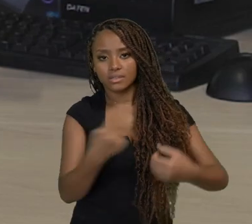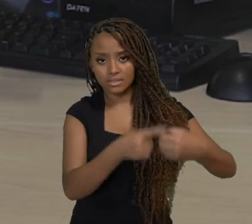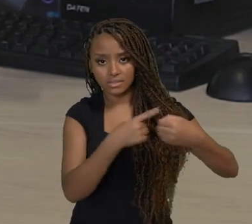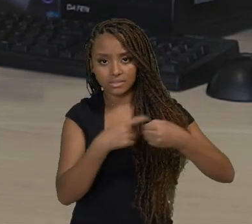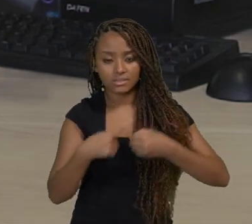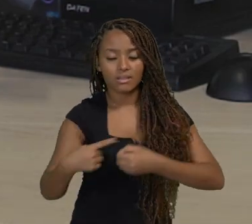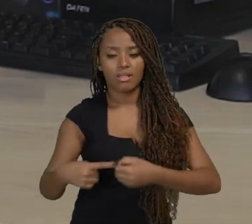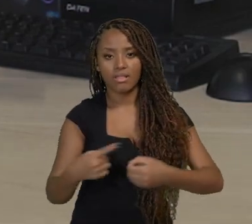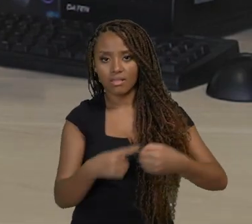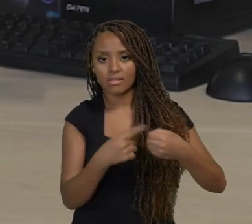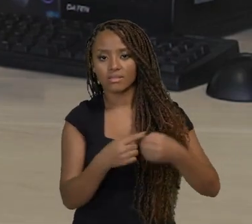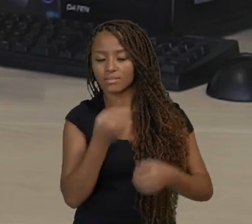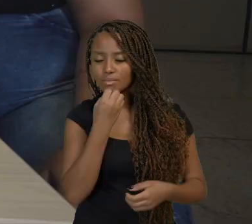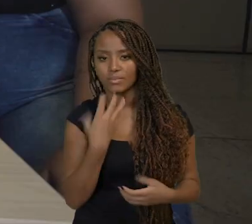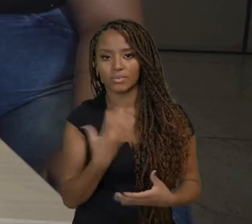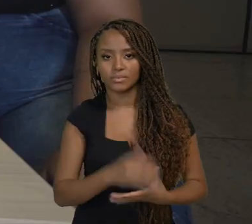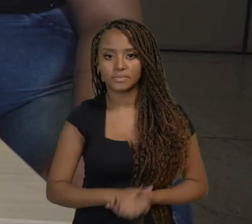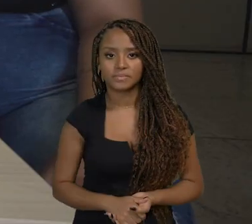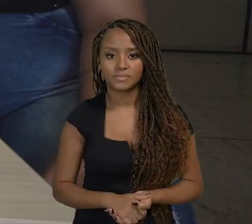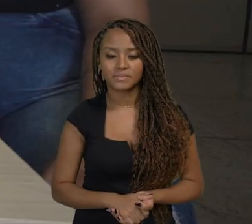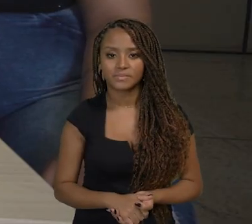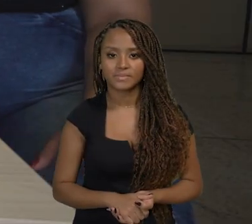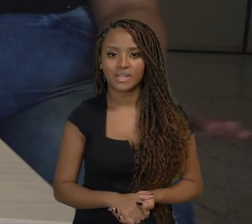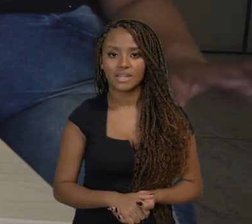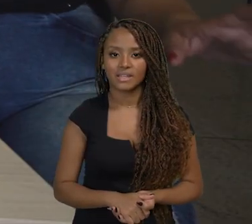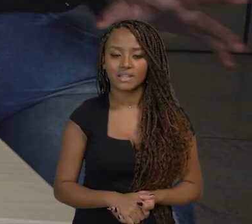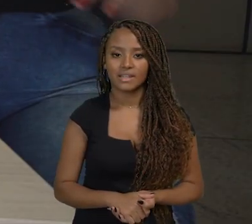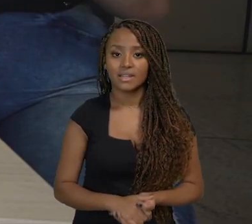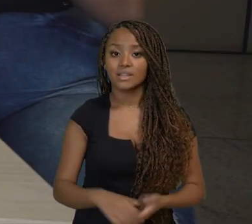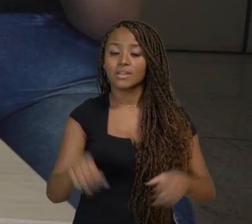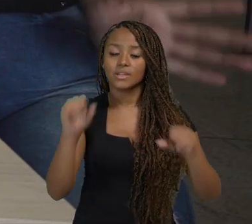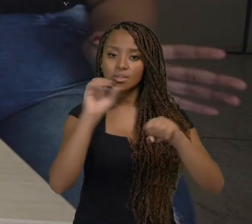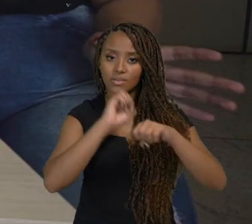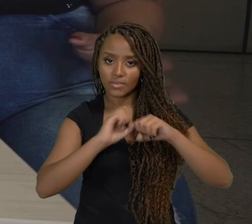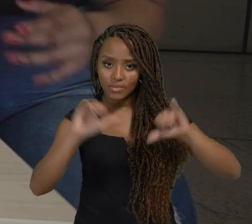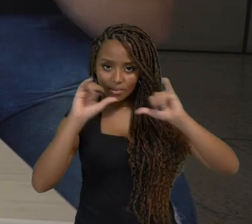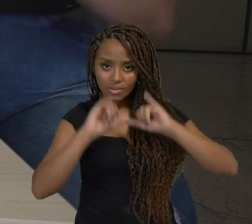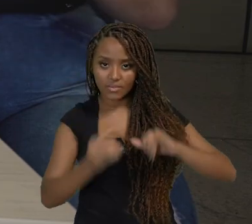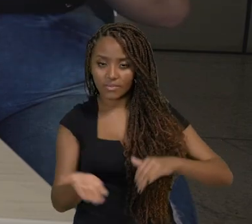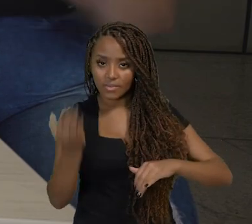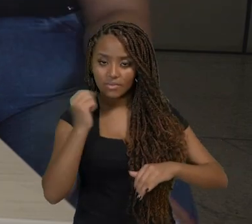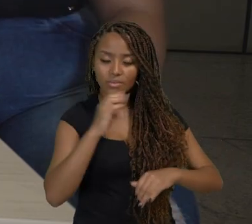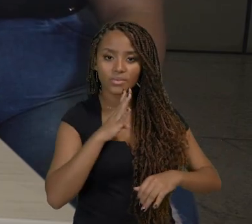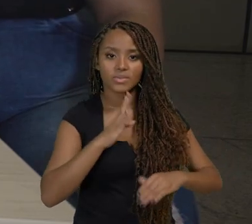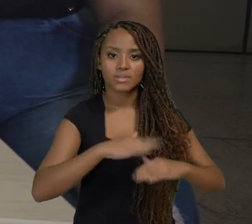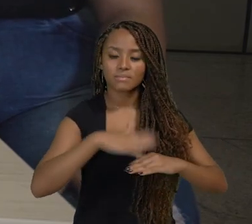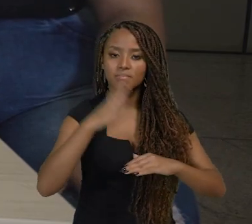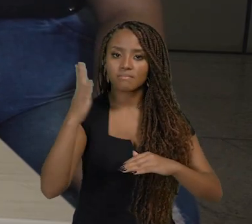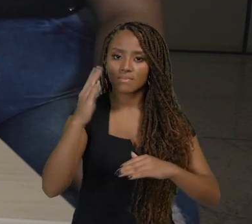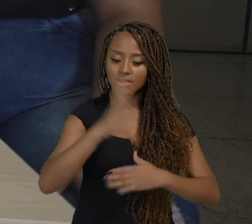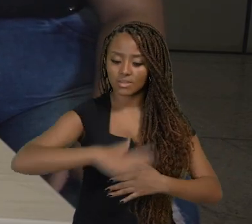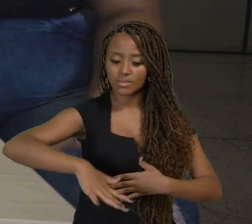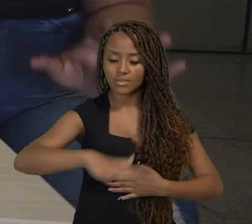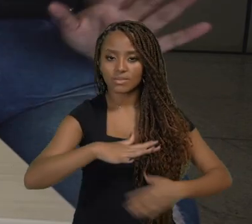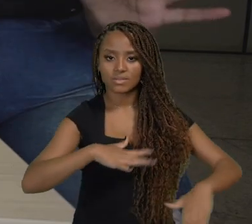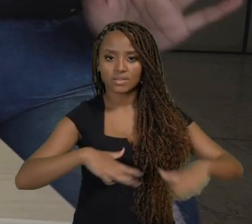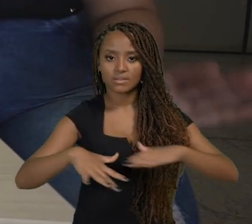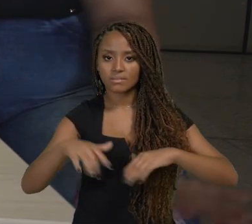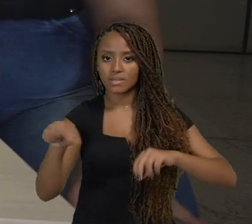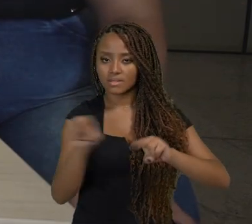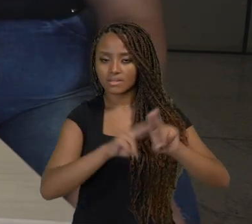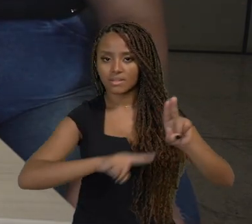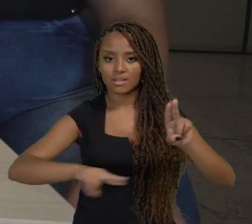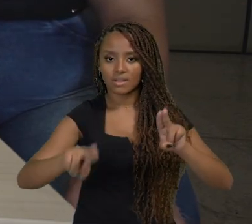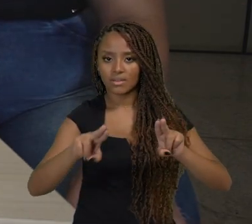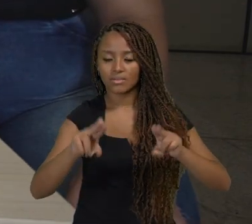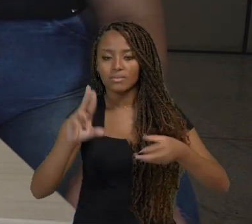nessa cidade, nessa região tão promissora. É isso aí, então fica o recado e bora conhecer um pouco mais dos espaços